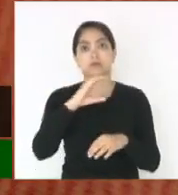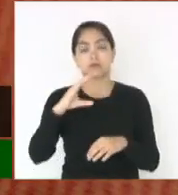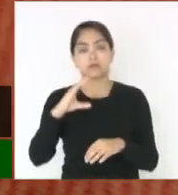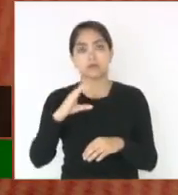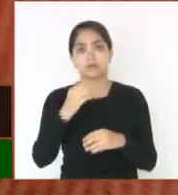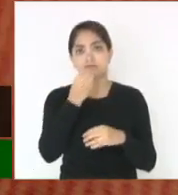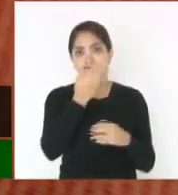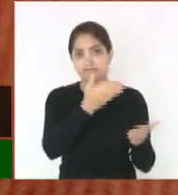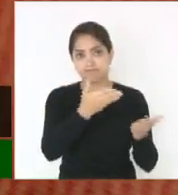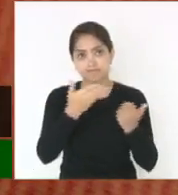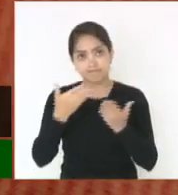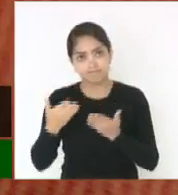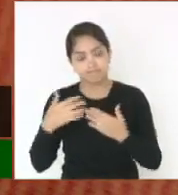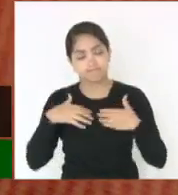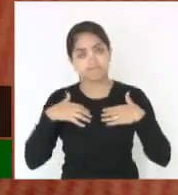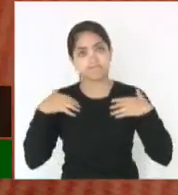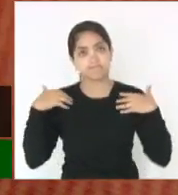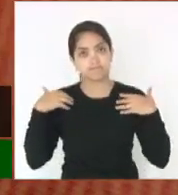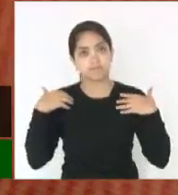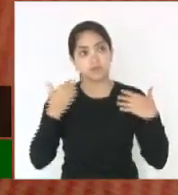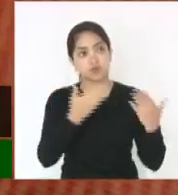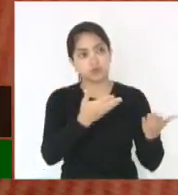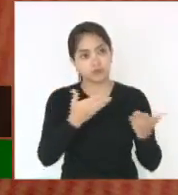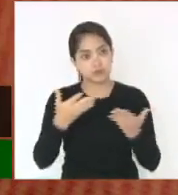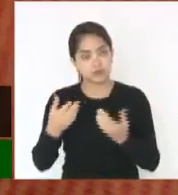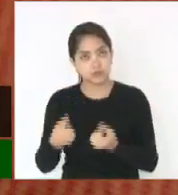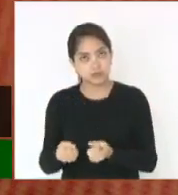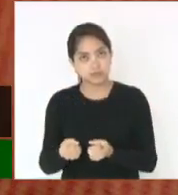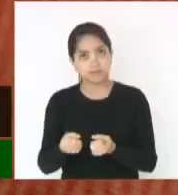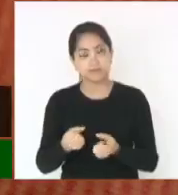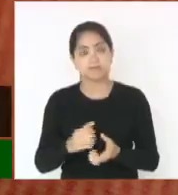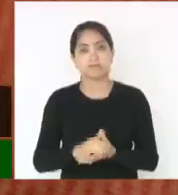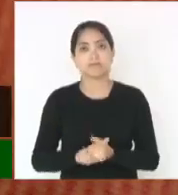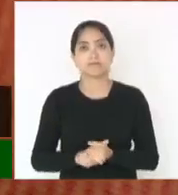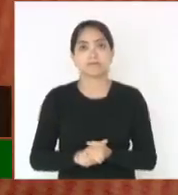Sejam bem-vindos, é uma honra recebê-los